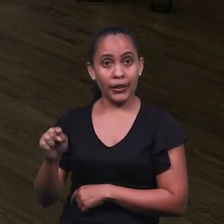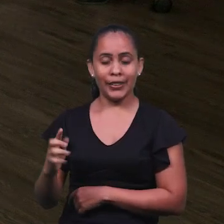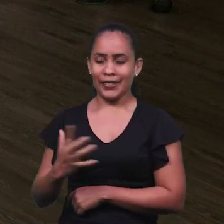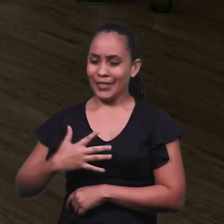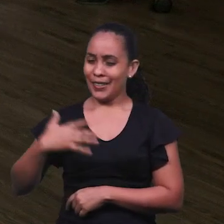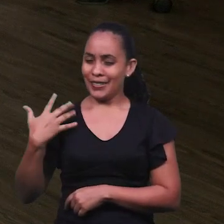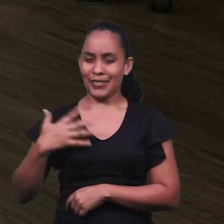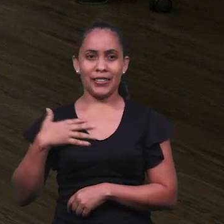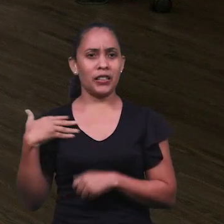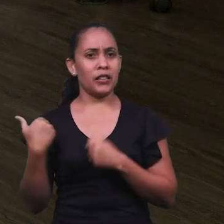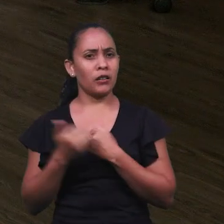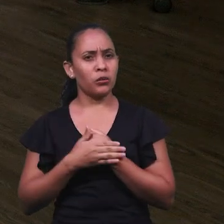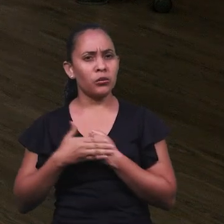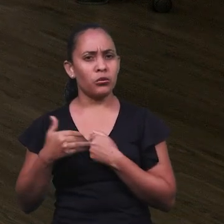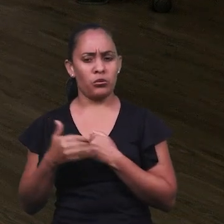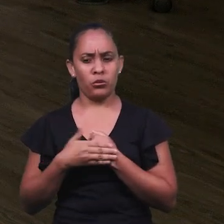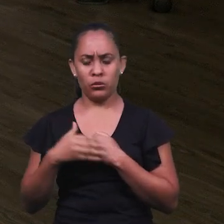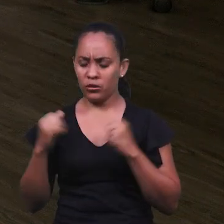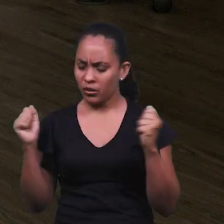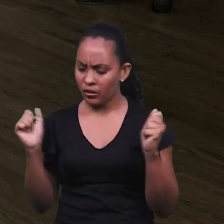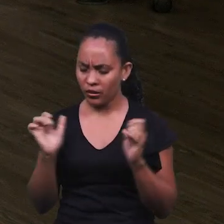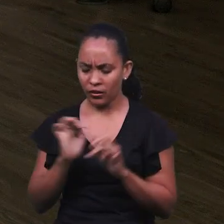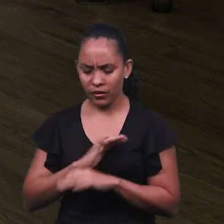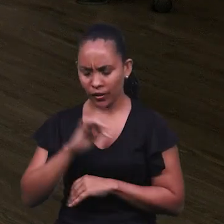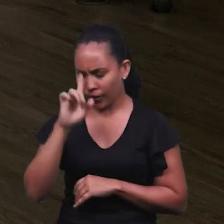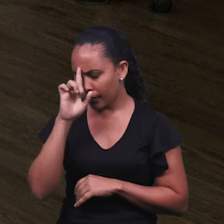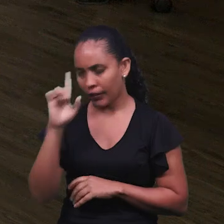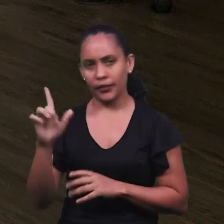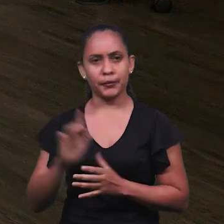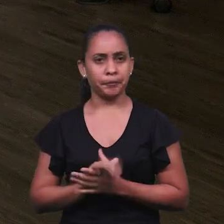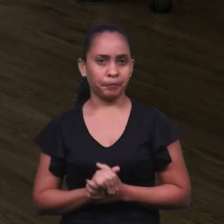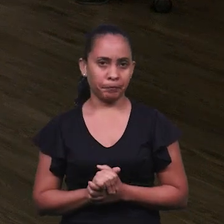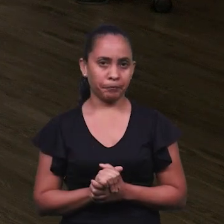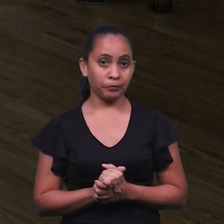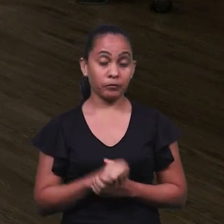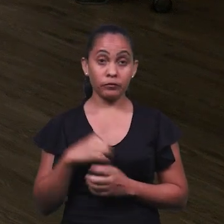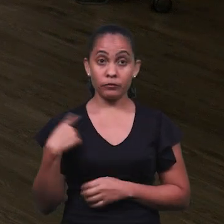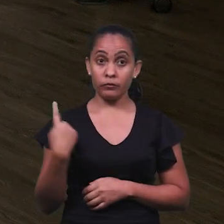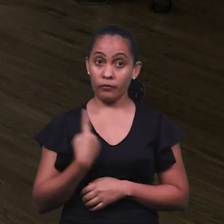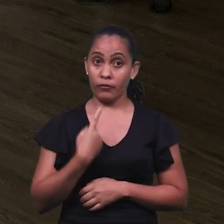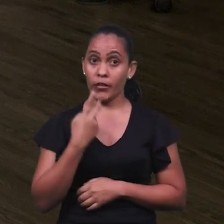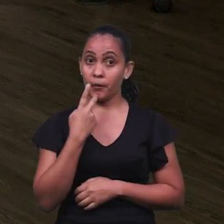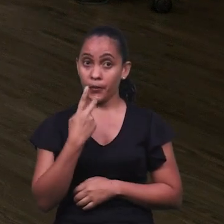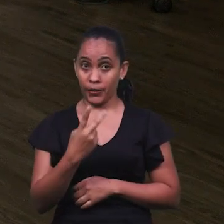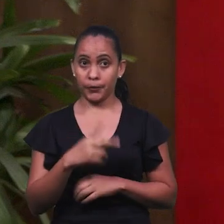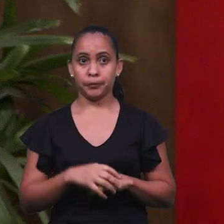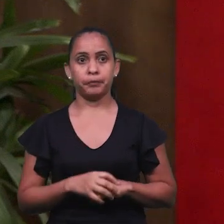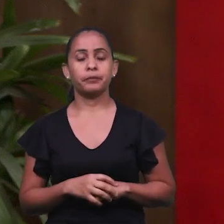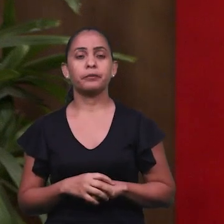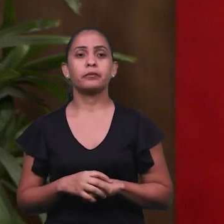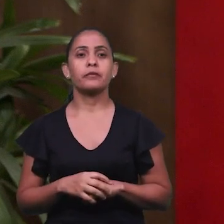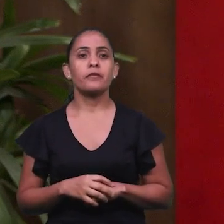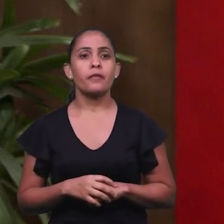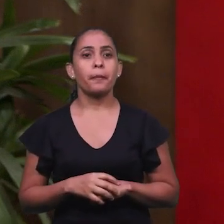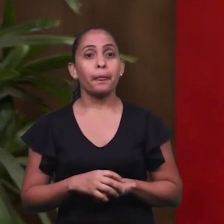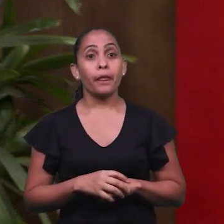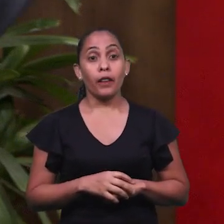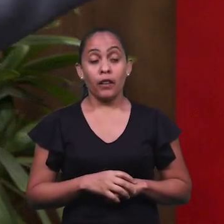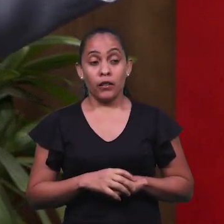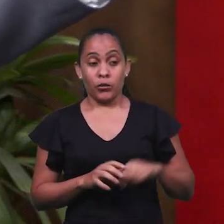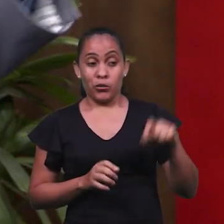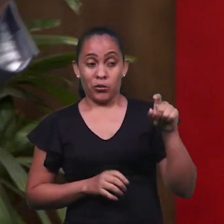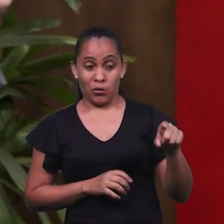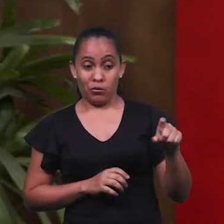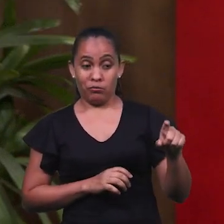que alegria, os irmãos glorificando o Senhor. Então, quando nós falamos na prosperidade